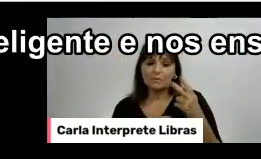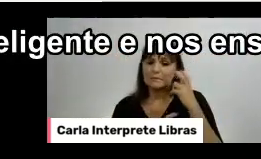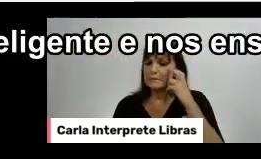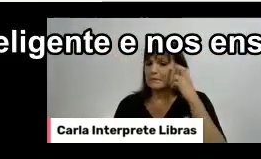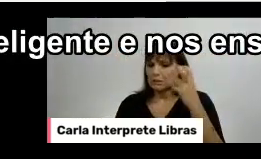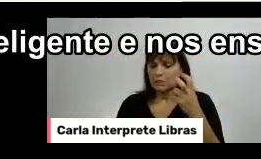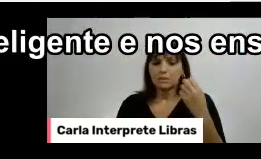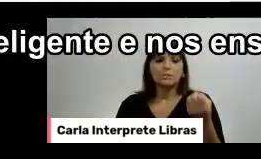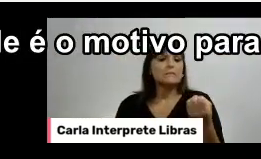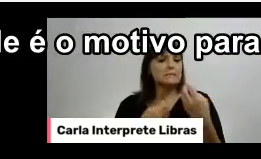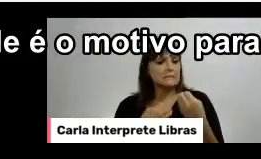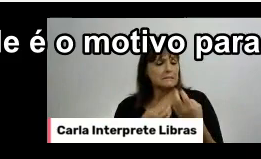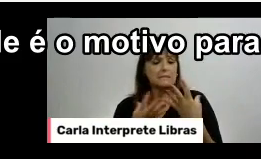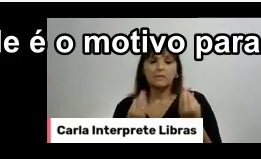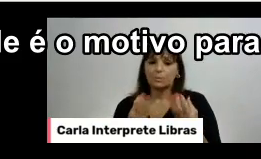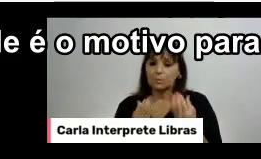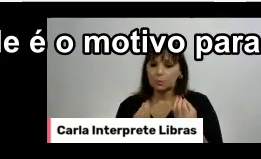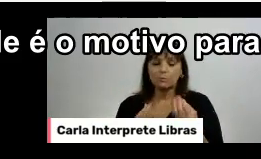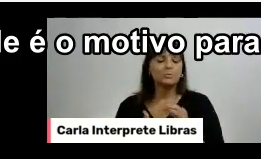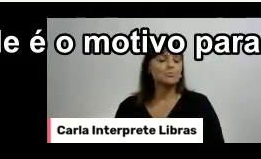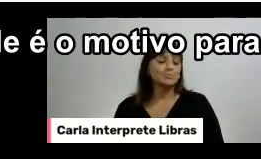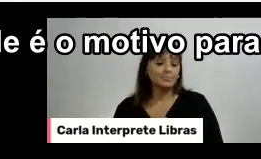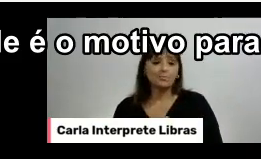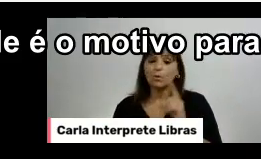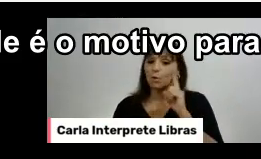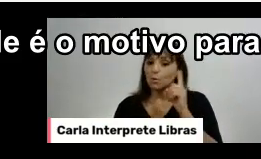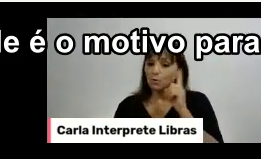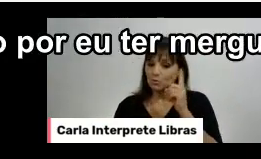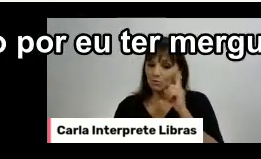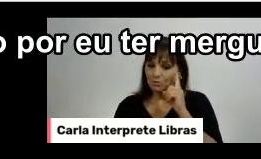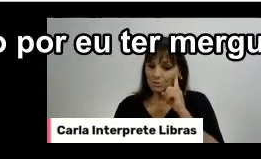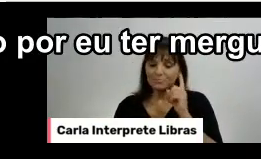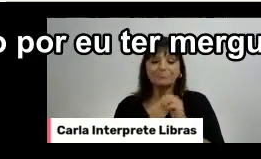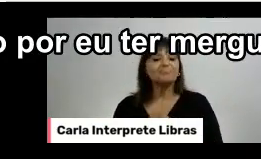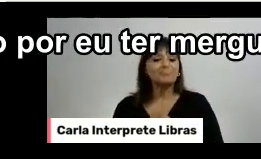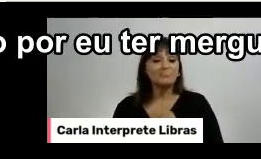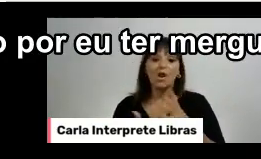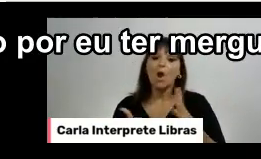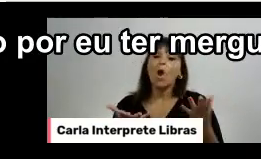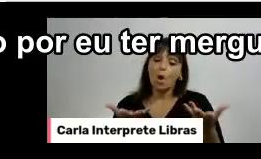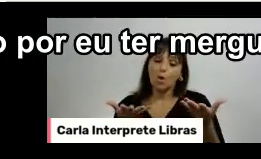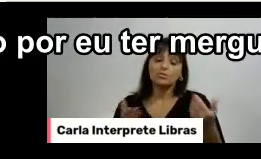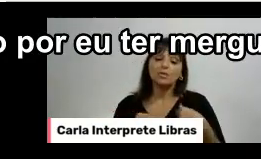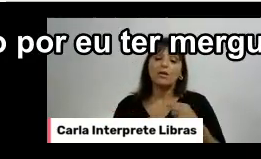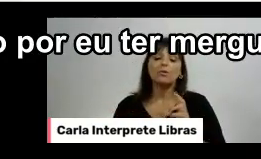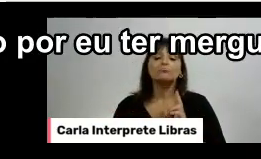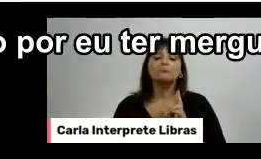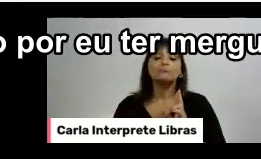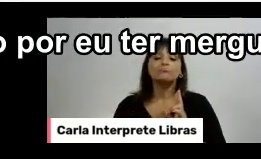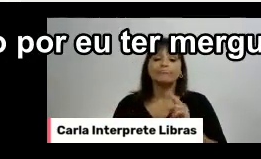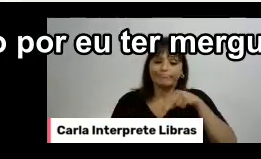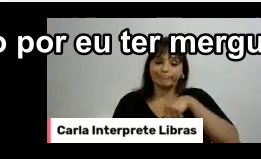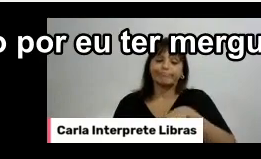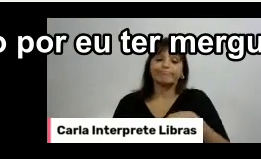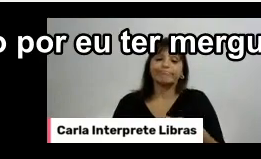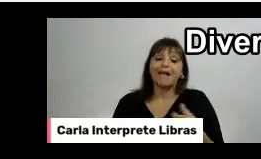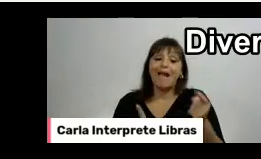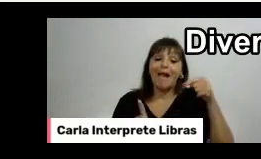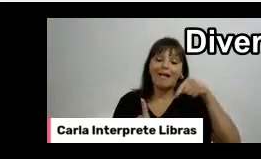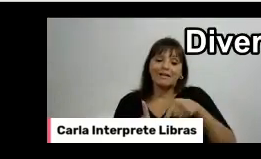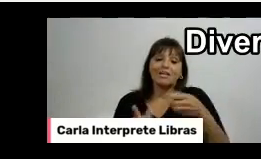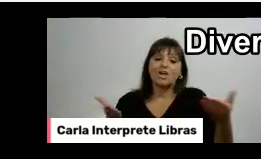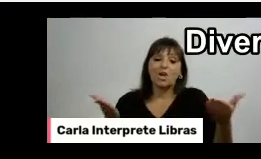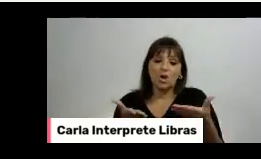muito, todos os dias. E ele é o motivo para eu estar aqui hoje, né? Ele é o motivo por eu ter mergulhado de cabeça nesse tema,